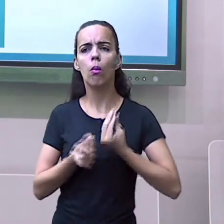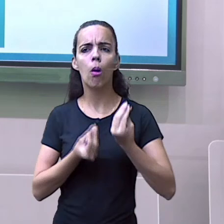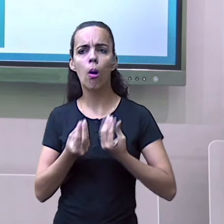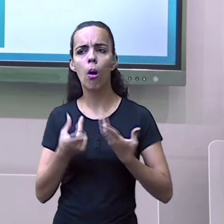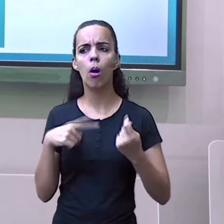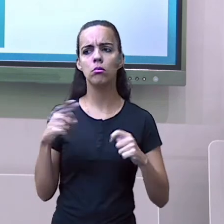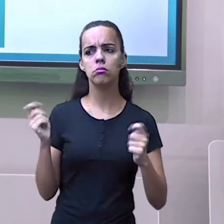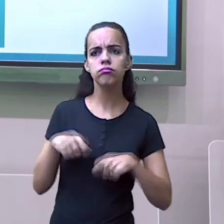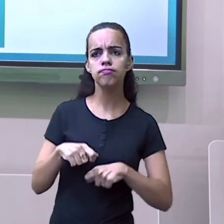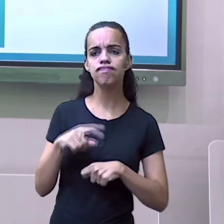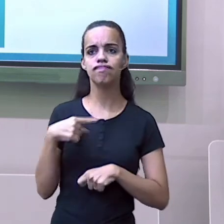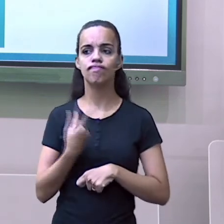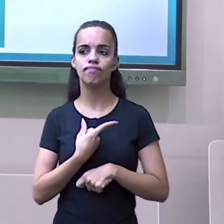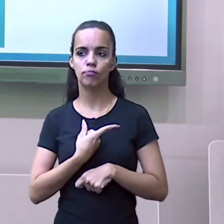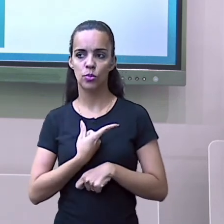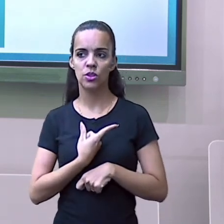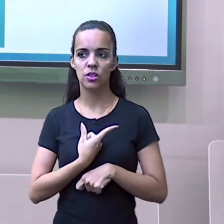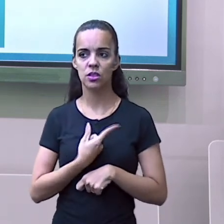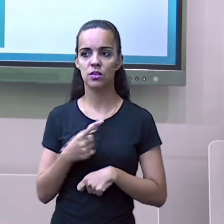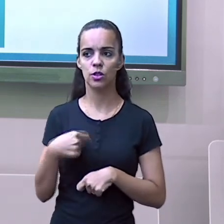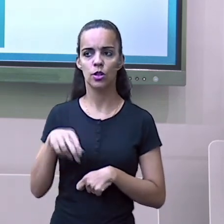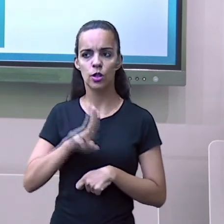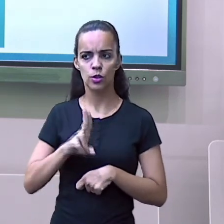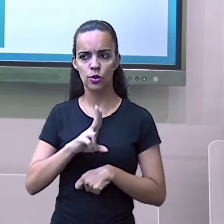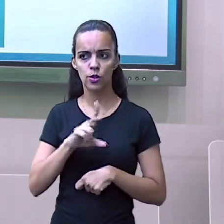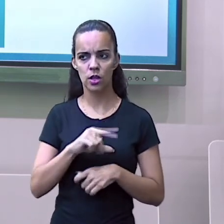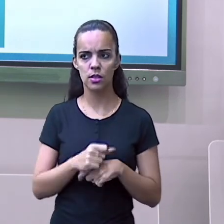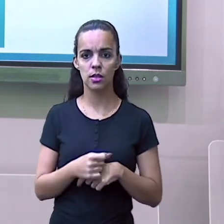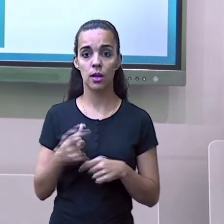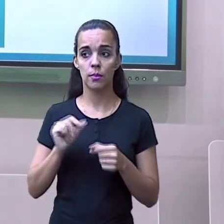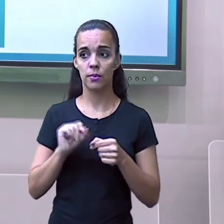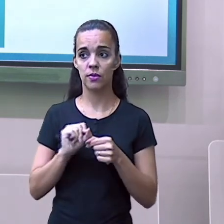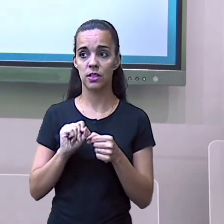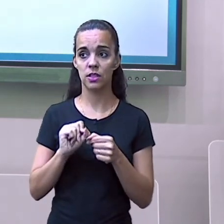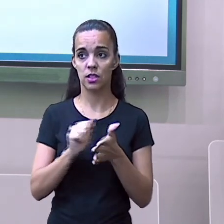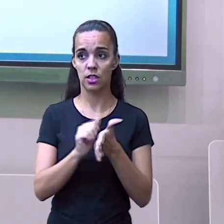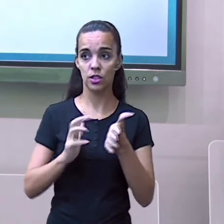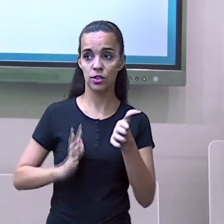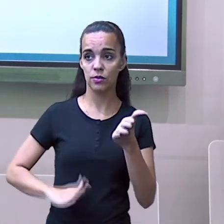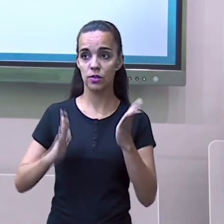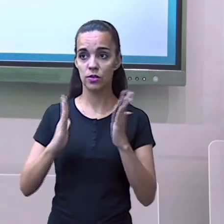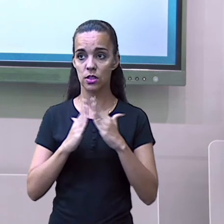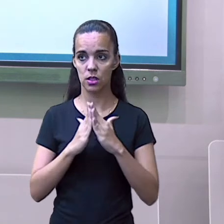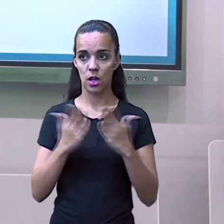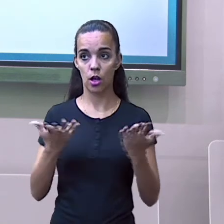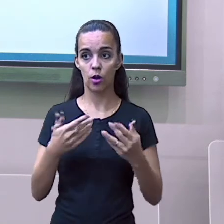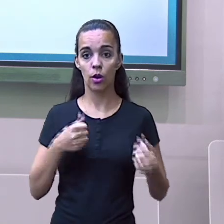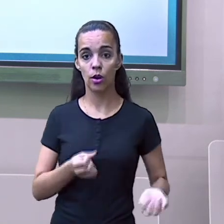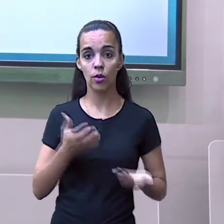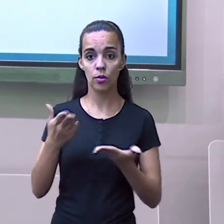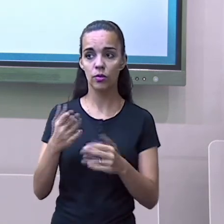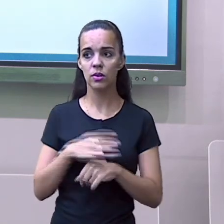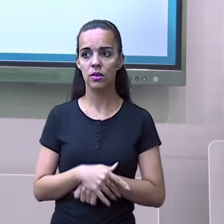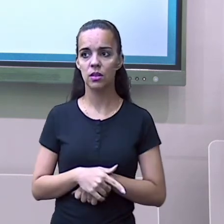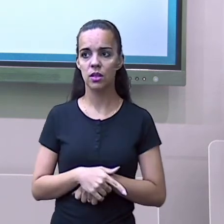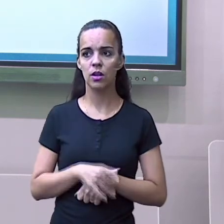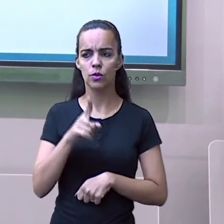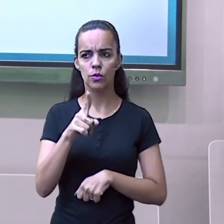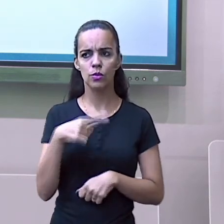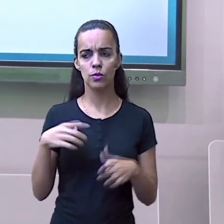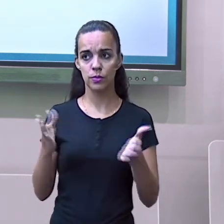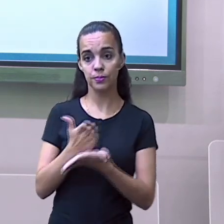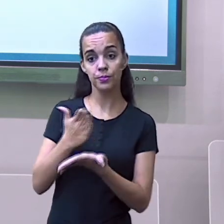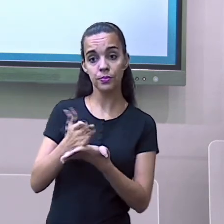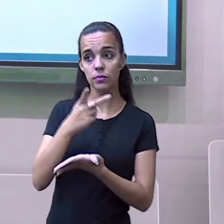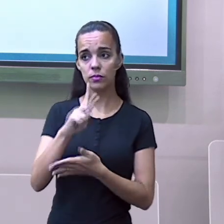ocorra, vamos para a nossa atividade de casa? Agora é com você. Em seu caderno,